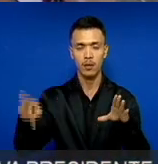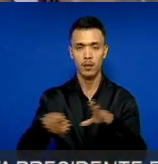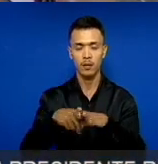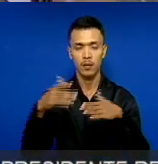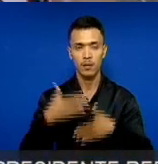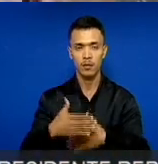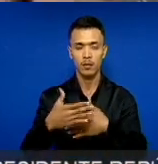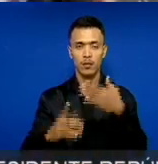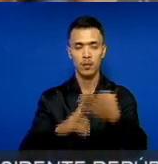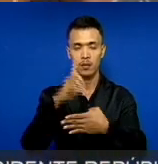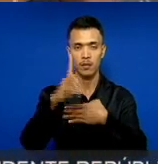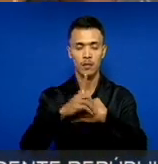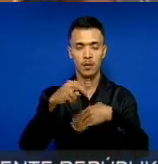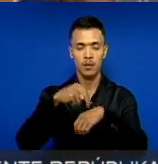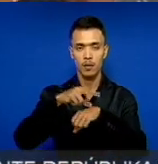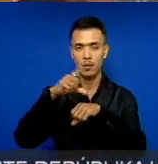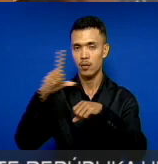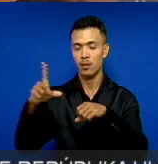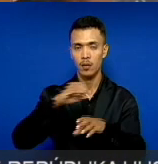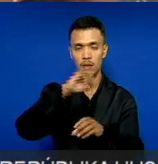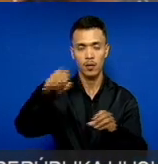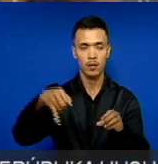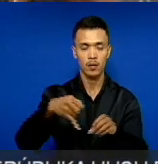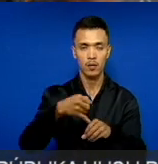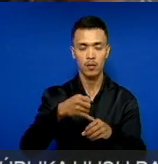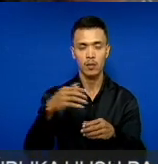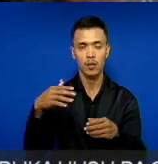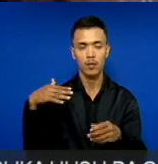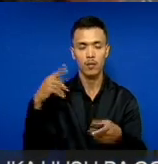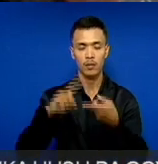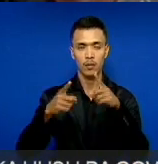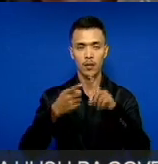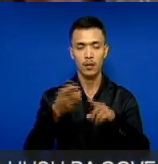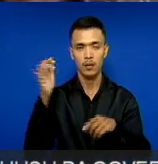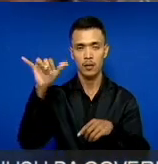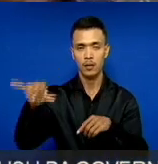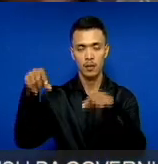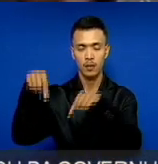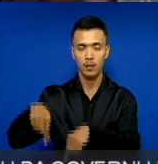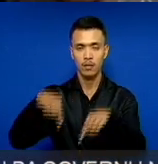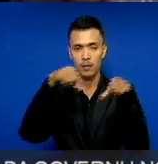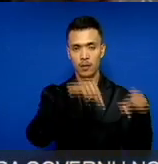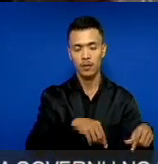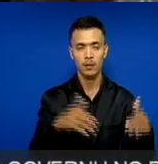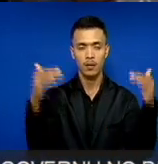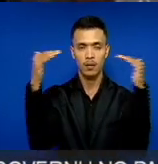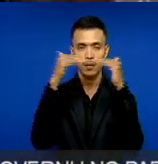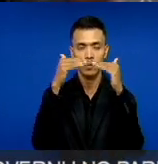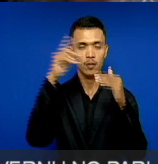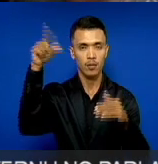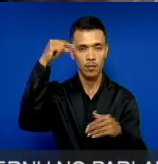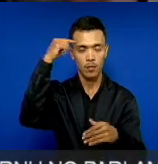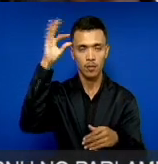de desenvolvimento nacional, né? Inclui e tem uma alinsira e a deficiência. Também é um seminário, né? No governo constitucional